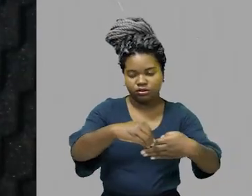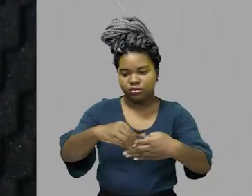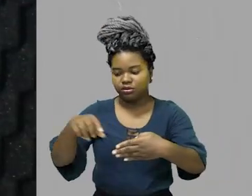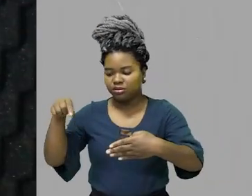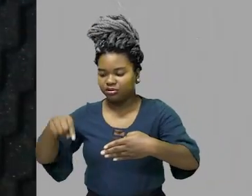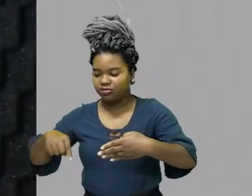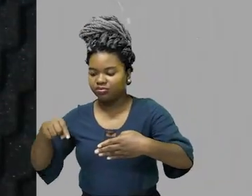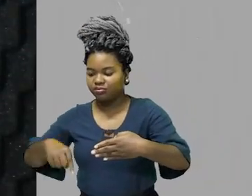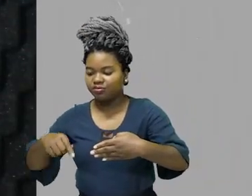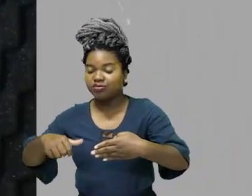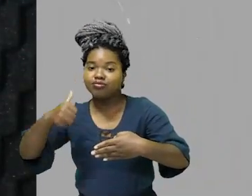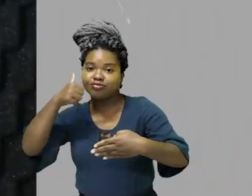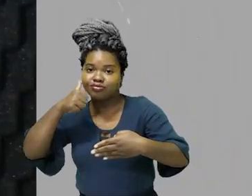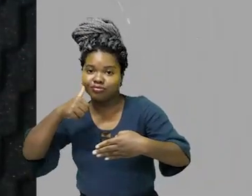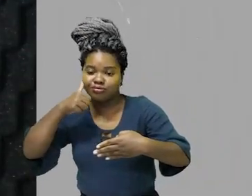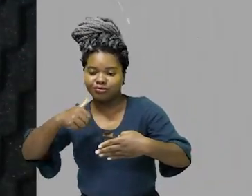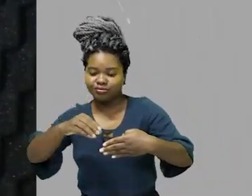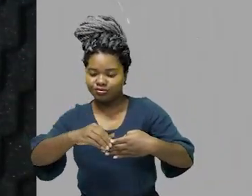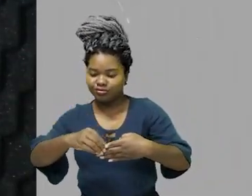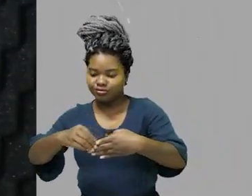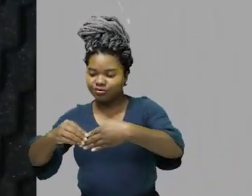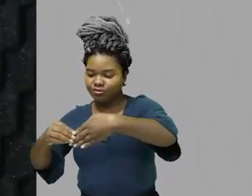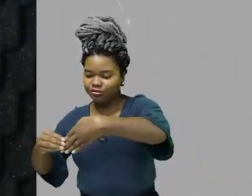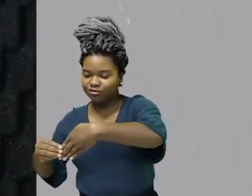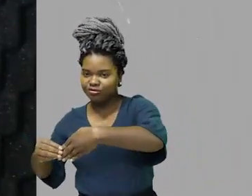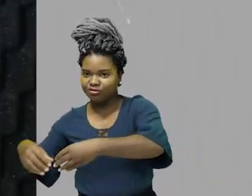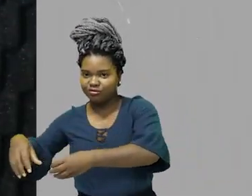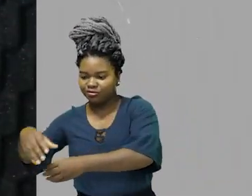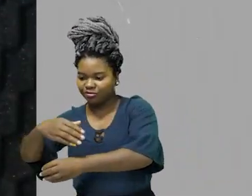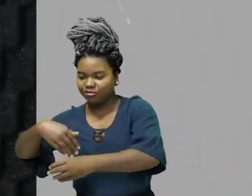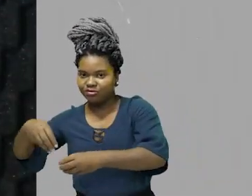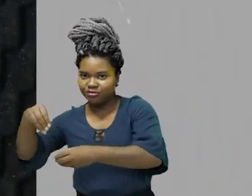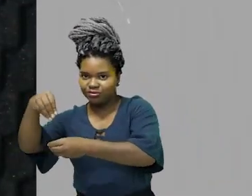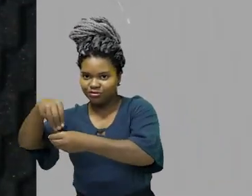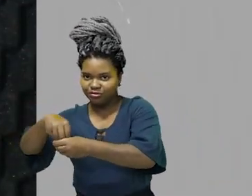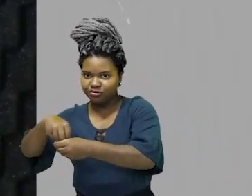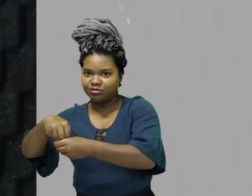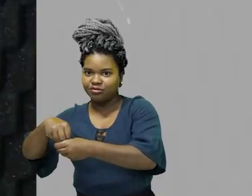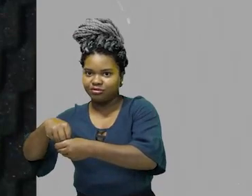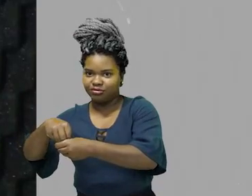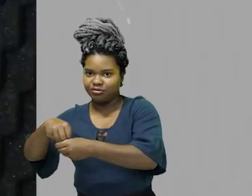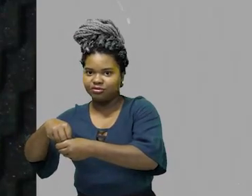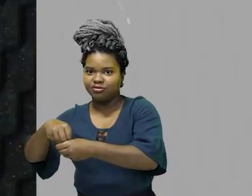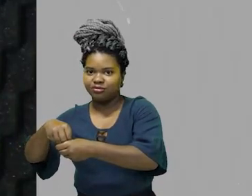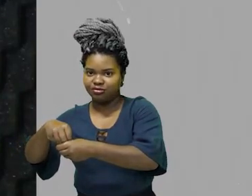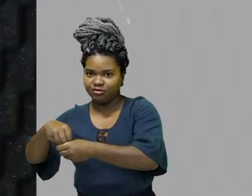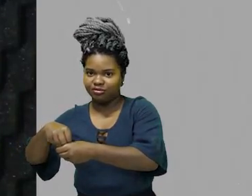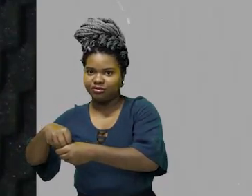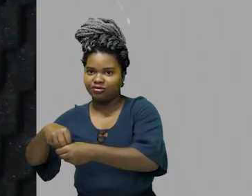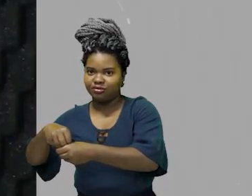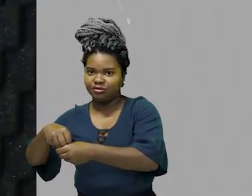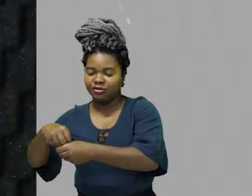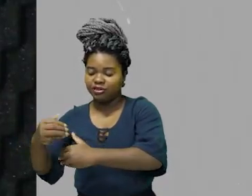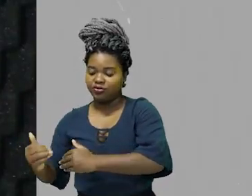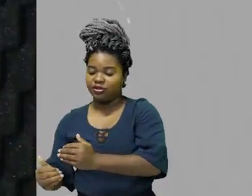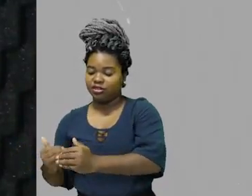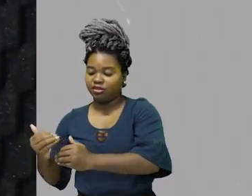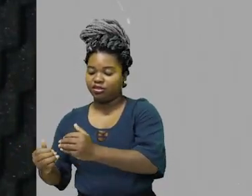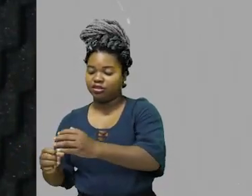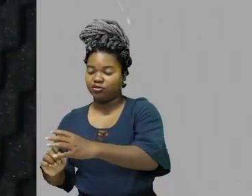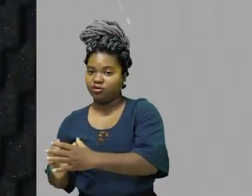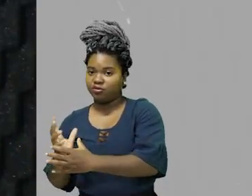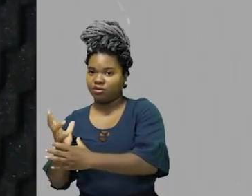feminino, que está dentro do gametângio. E aí essa futura planta, ela vai se desenvolver dentro